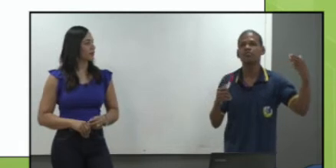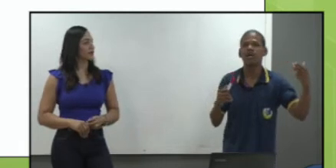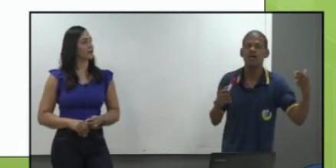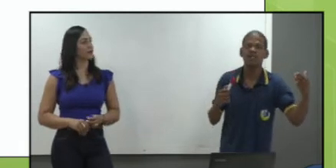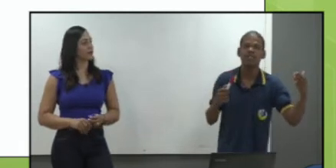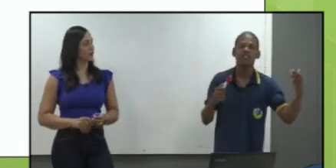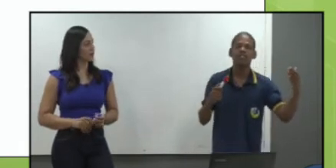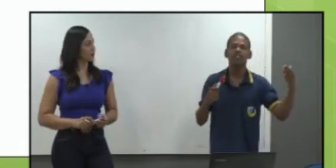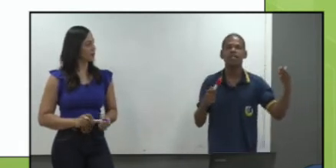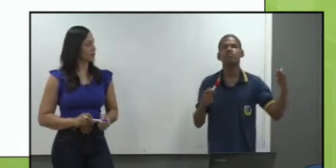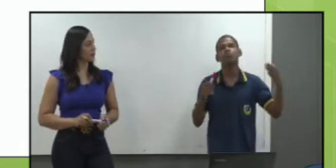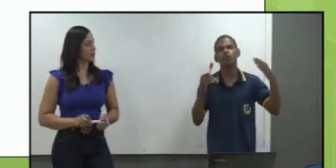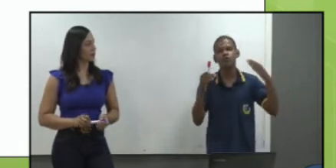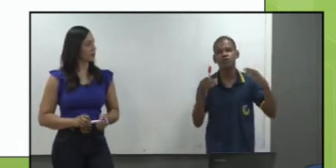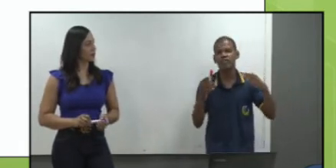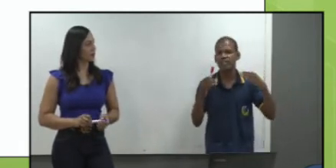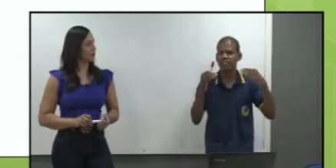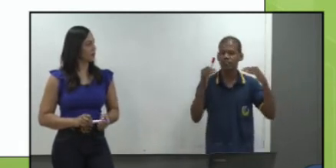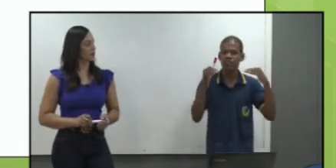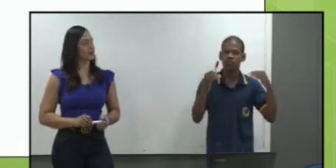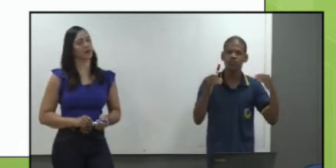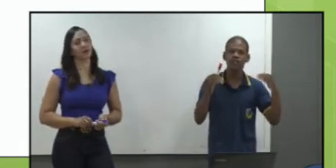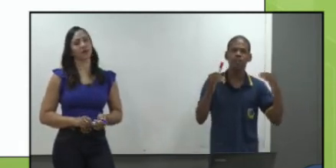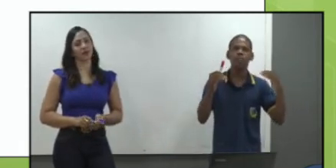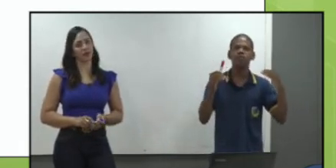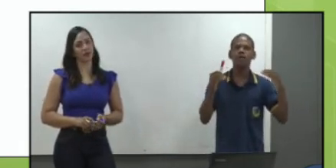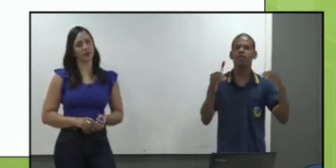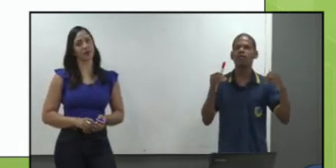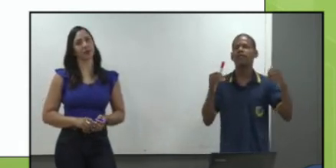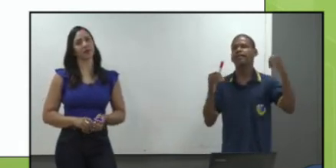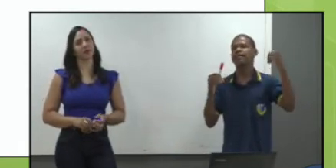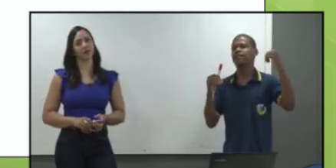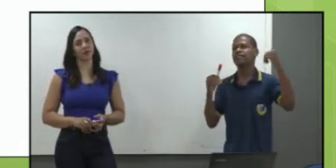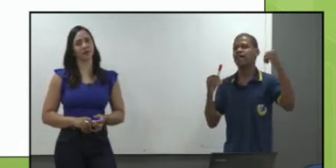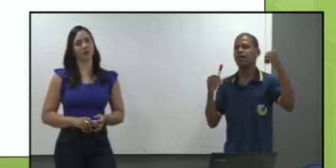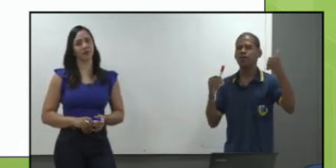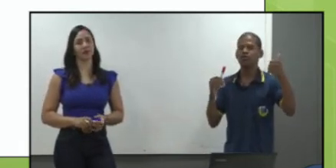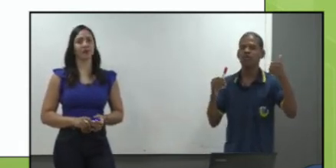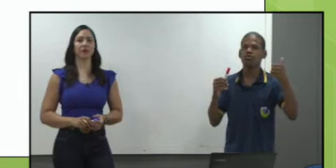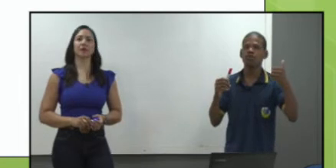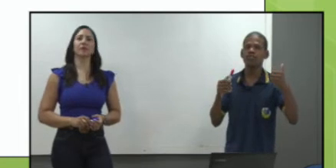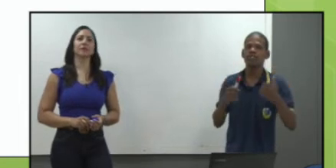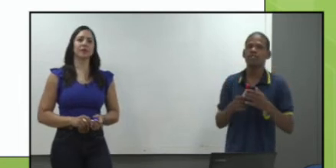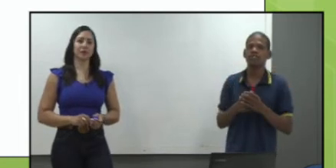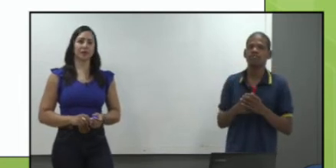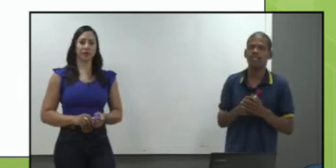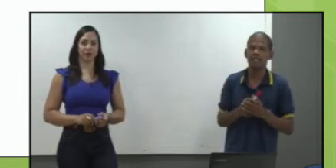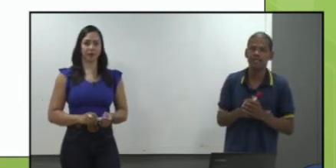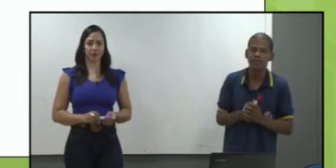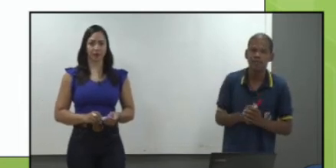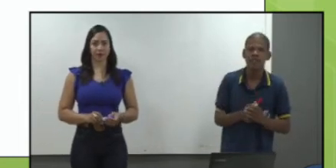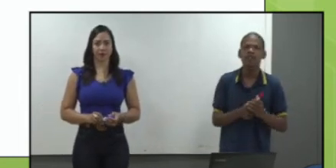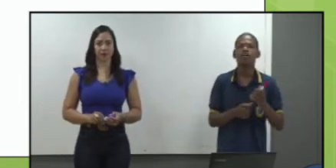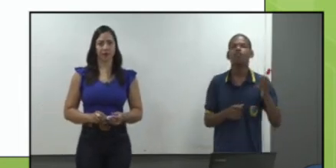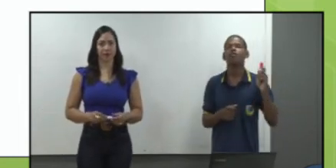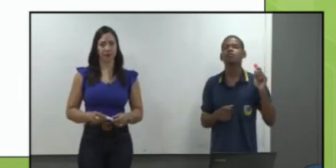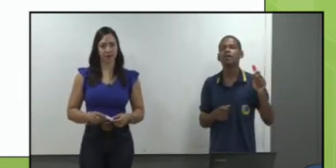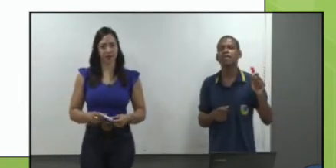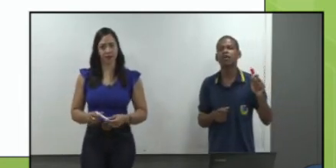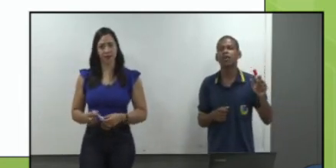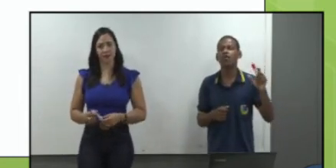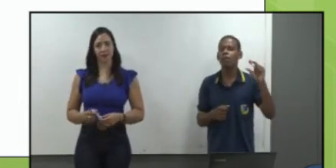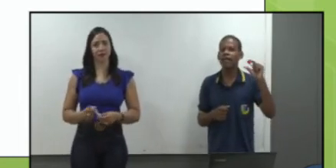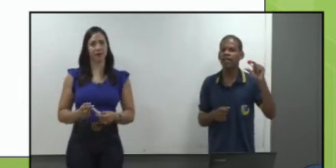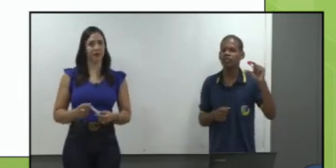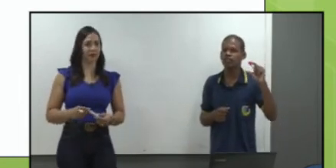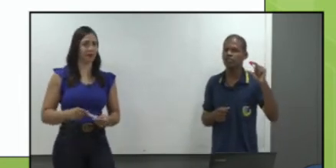na videoaula, certo? O professor vai tirar a sua dúvida, tá bom? E vai estar pontuando com vocês, beleza? Vamos